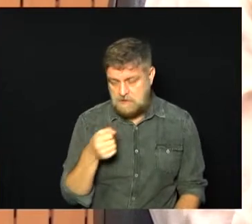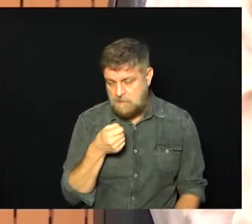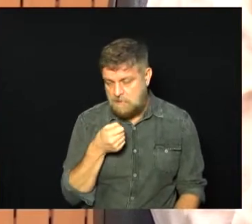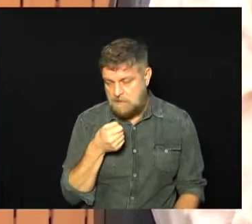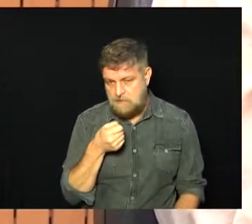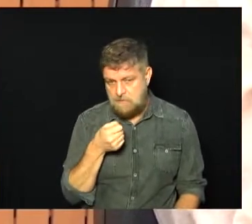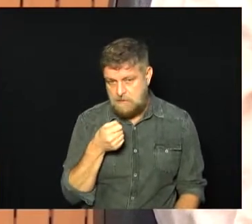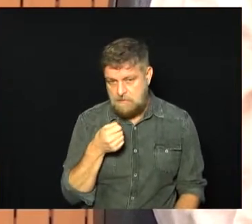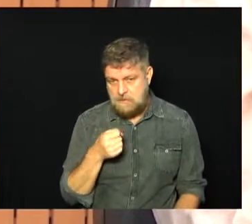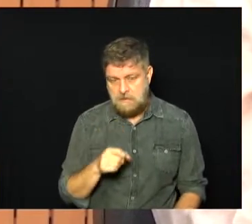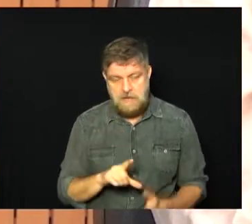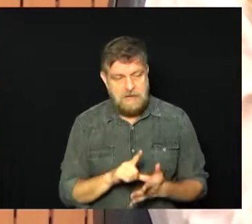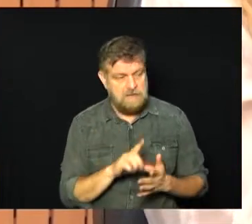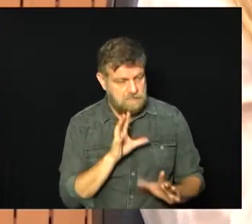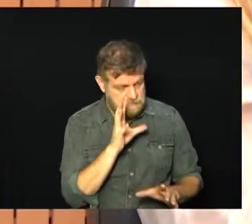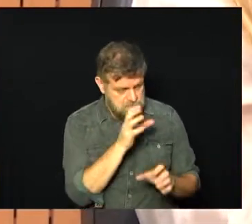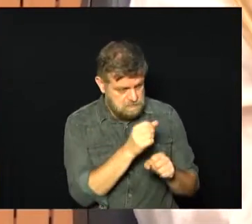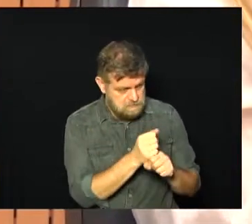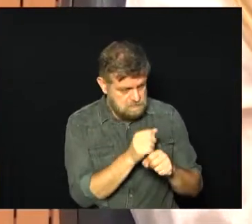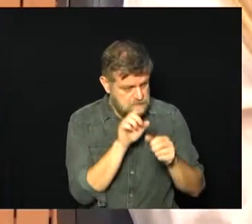gente responde em bloco.